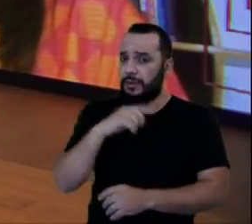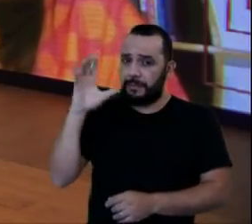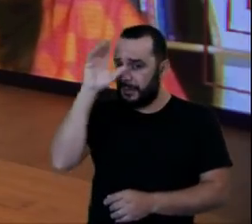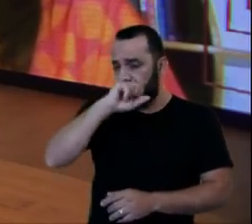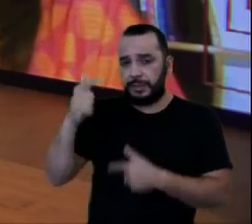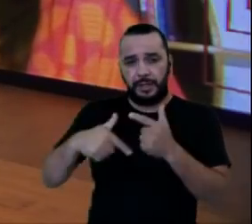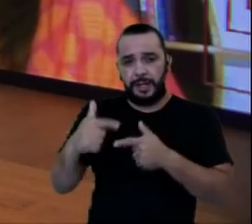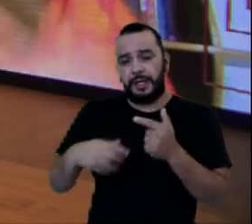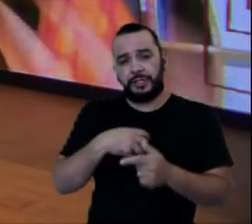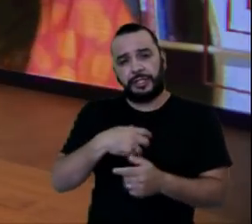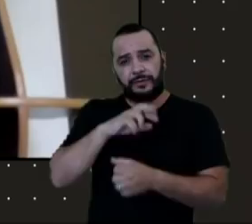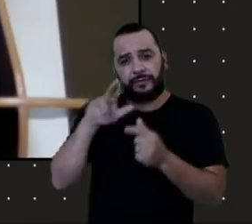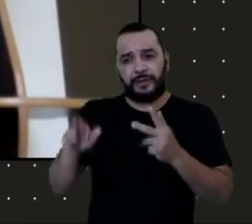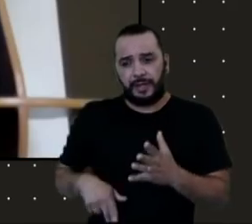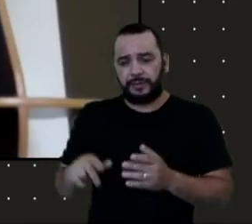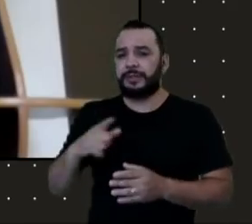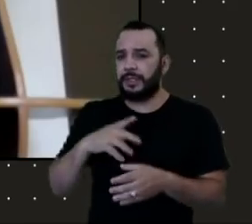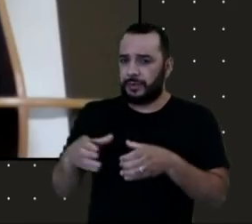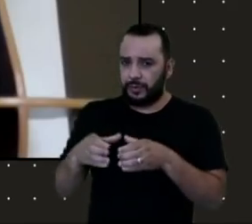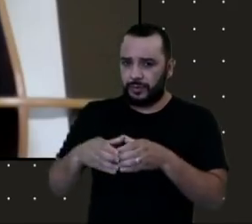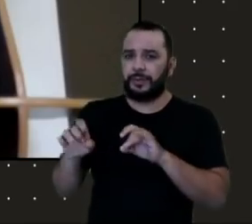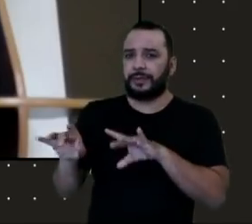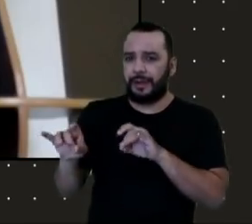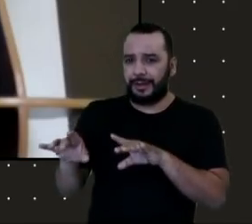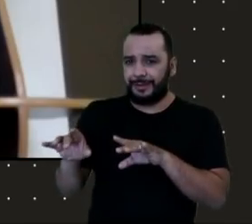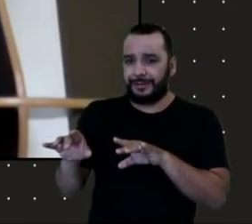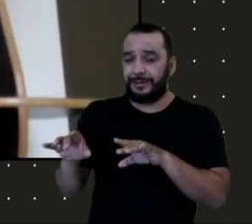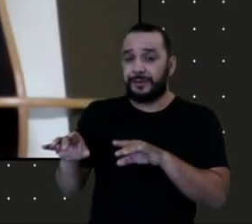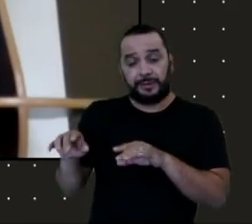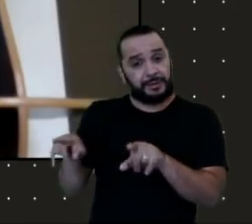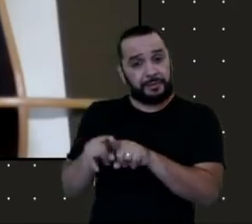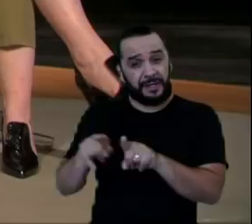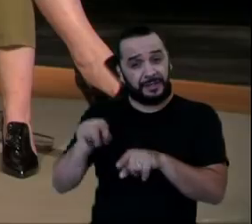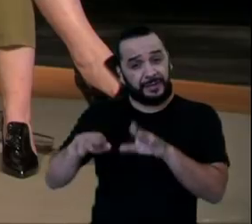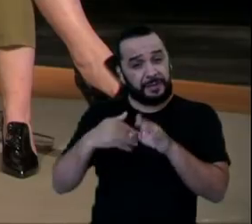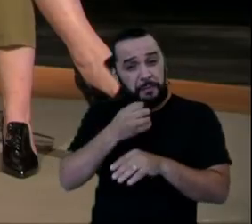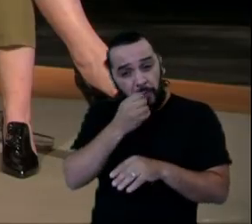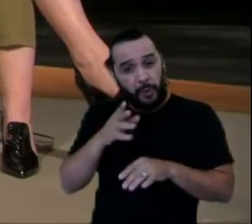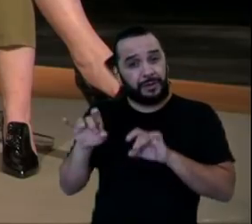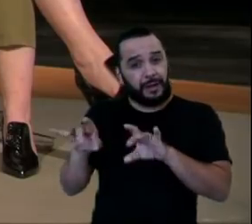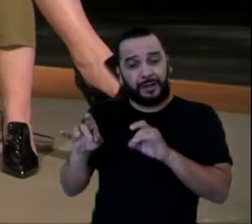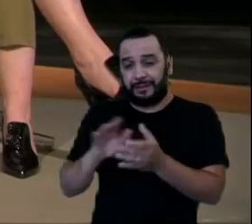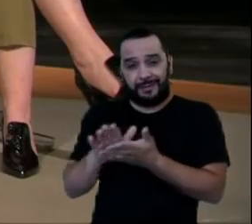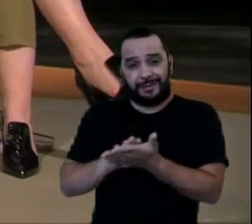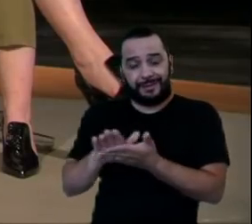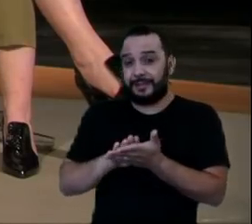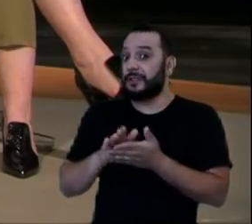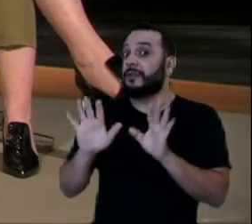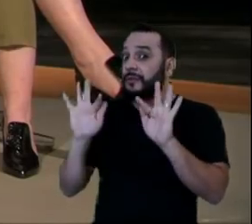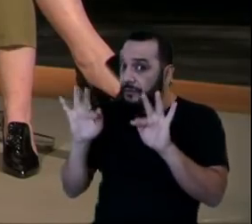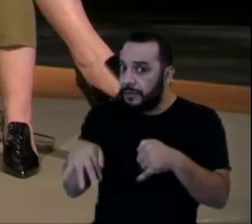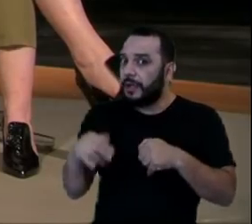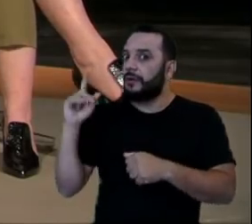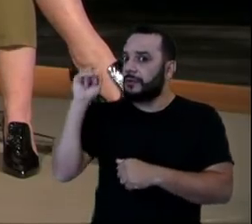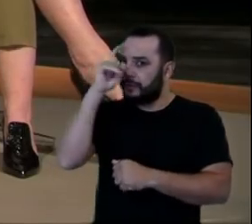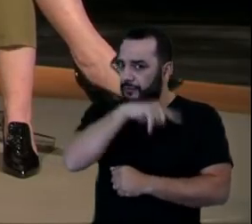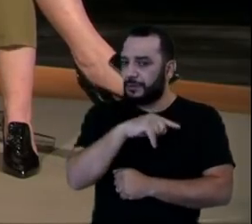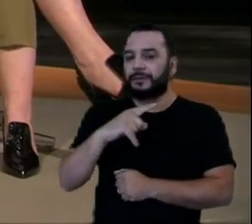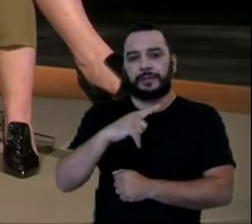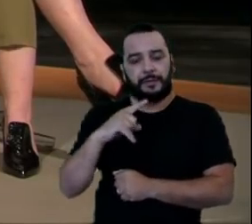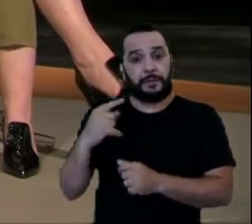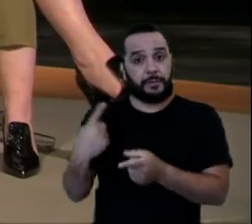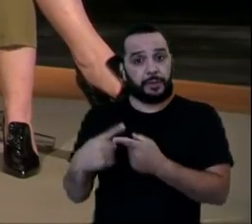lugar de aprendizado, né? A TV Tupi iniciou as novelas, então grandes profissionais, grandes diretores, e lá a gente